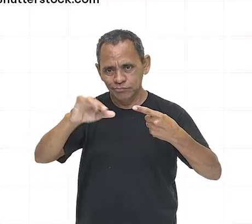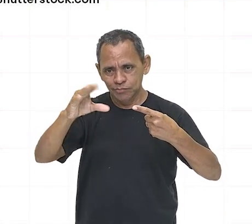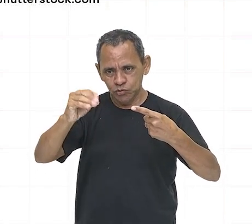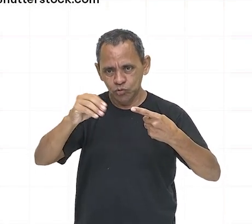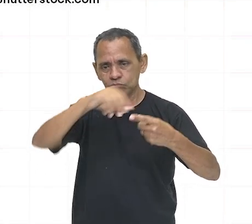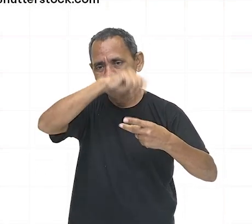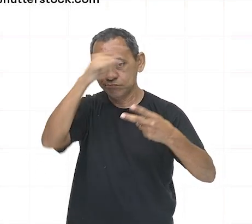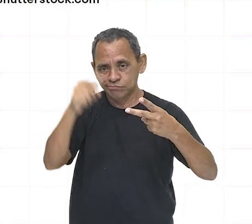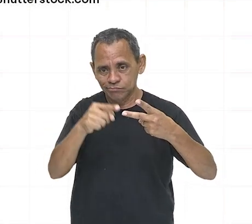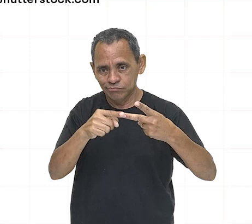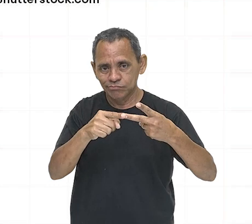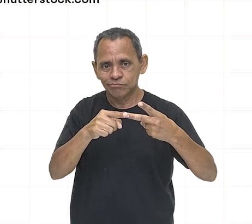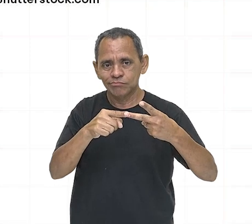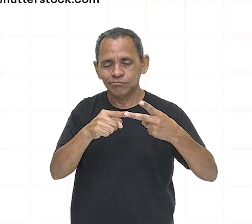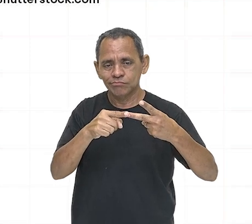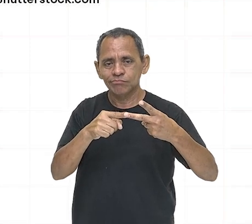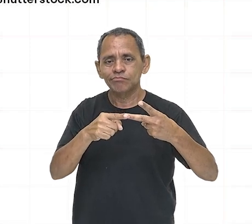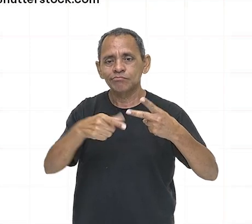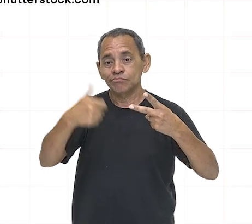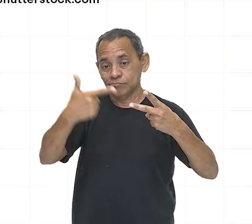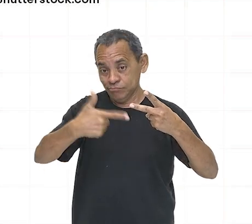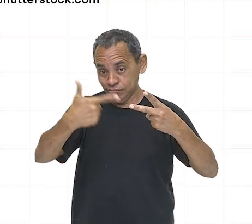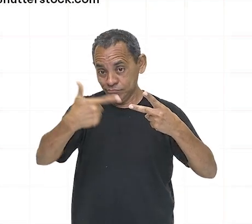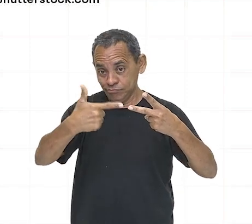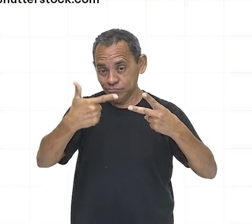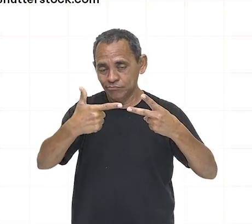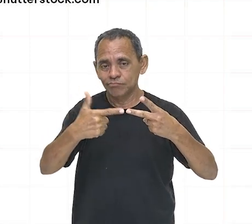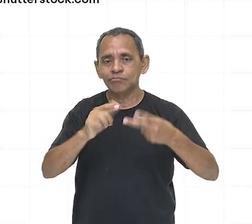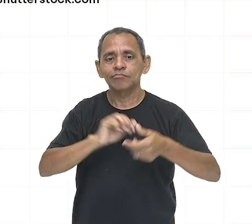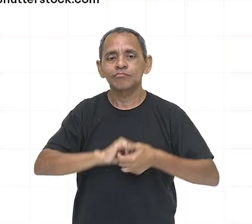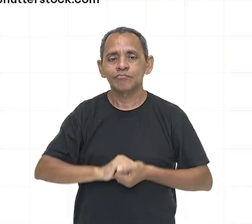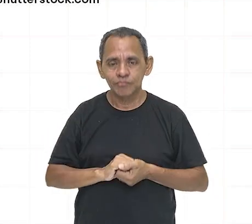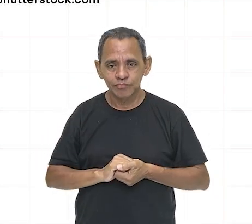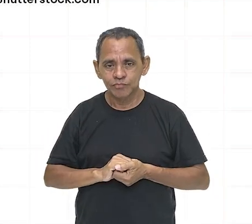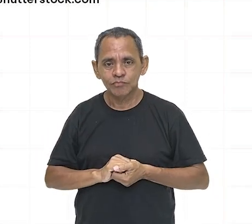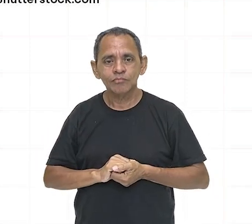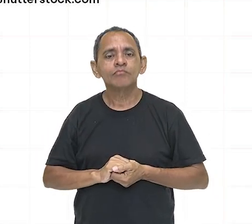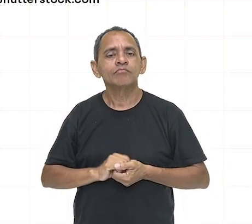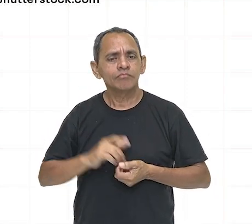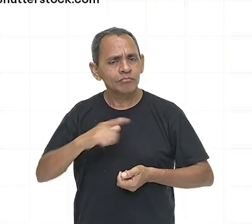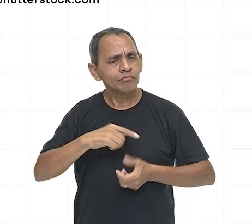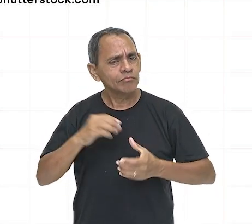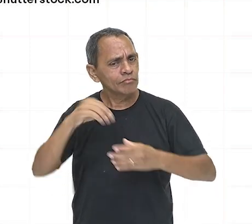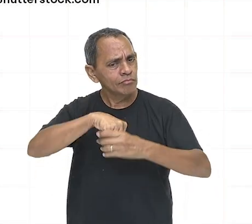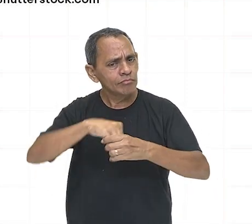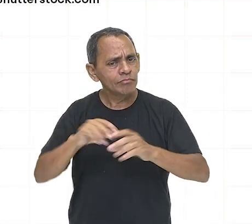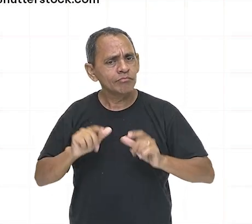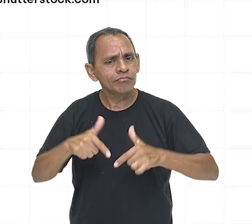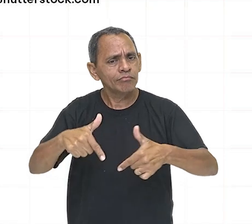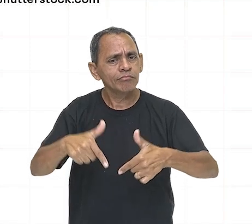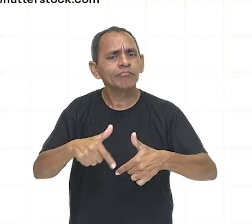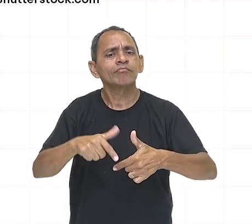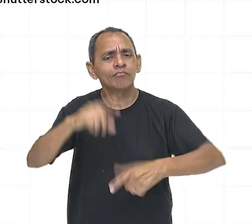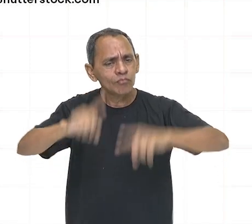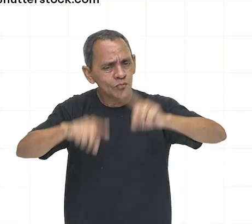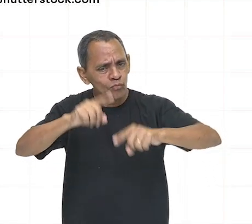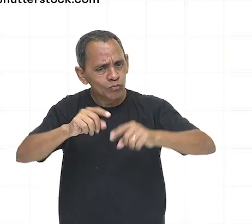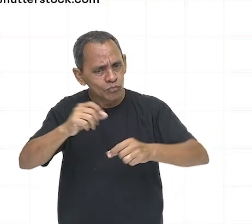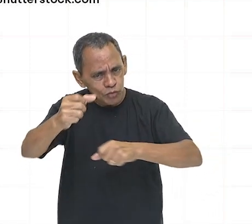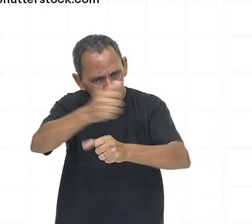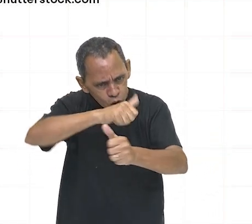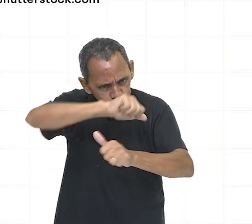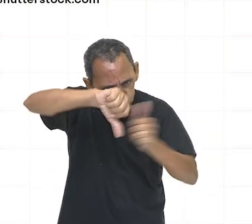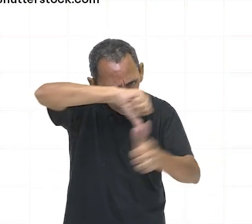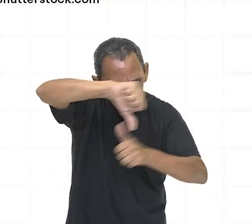secundário também, relembrar alguns aspectos. O setor secundário engloba as atividades de transformação da matéria-prima